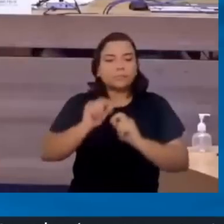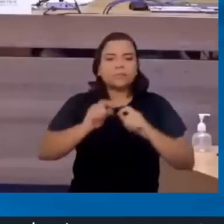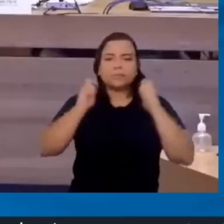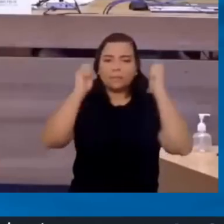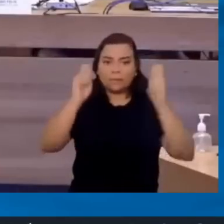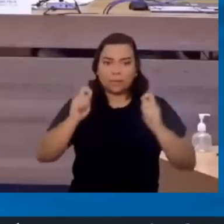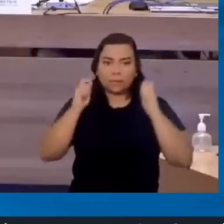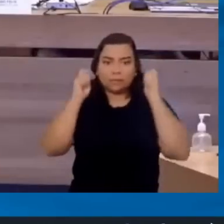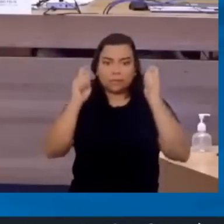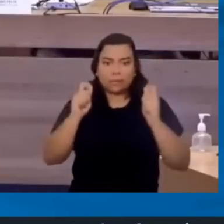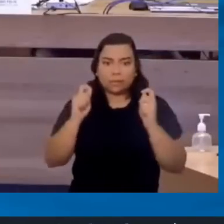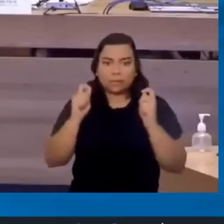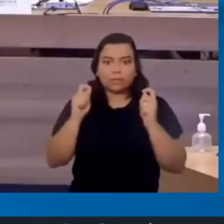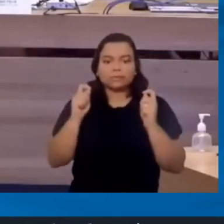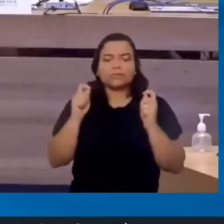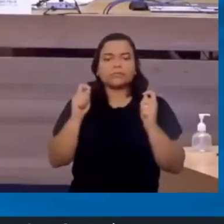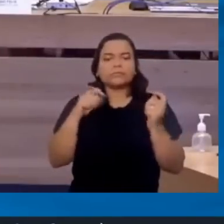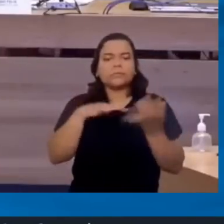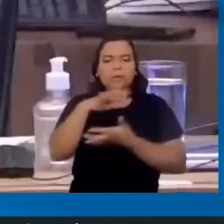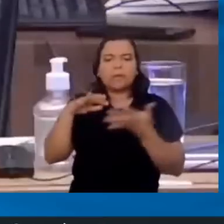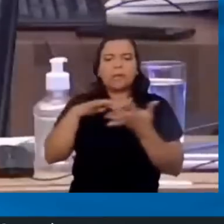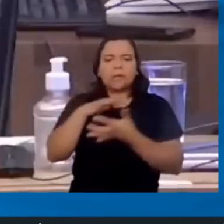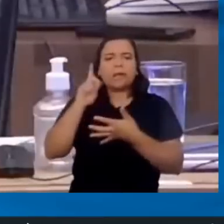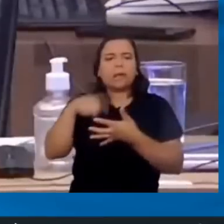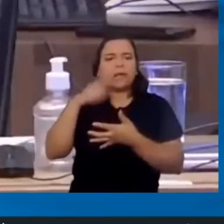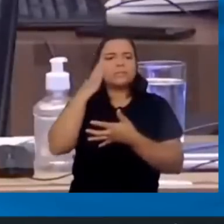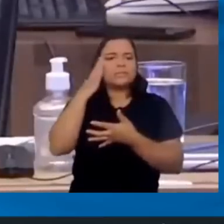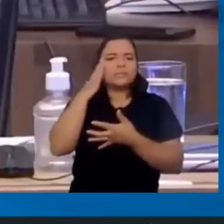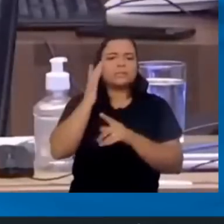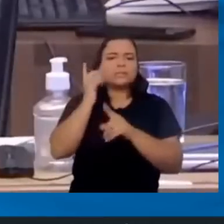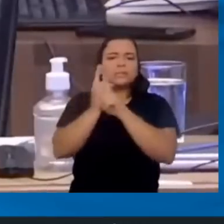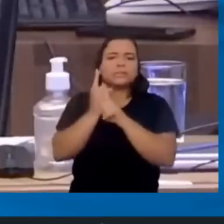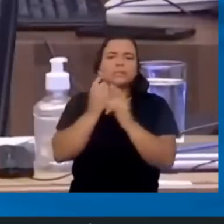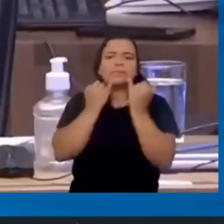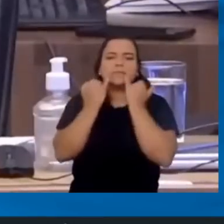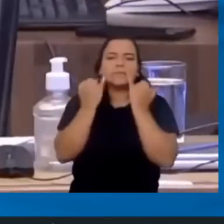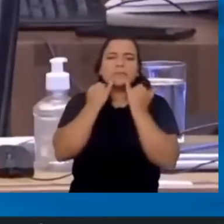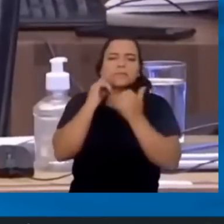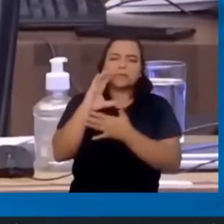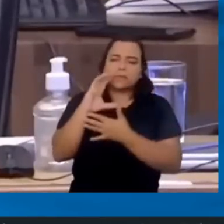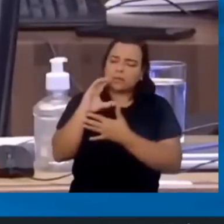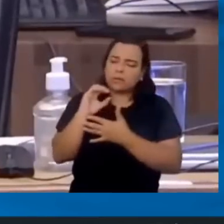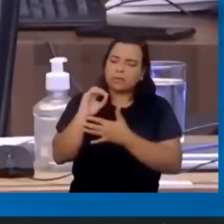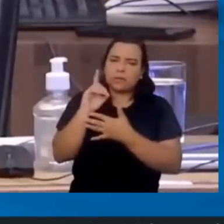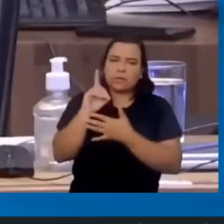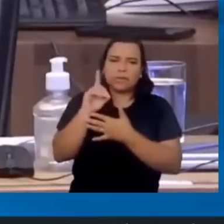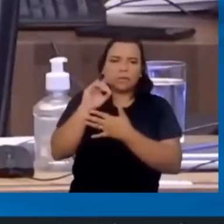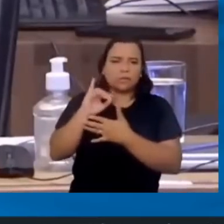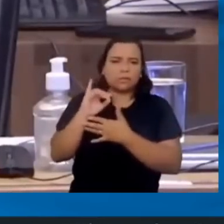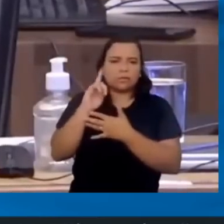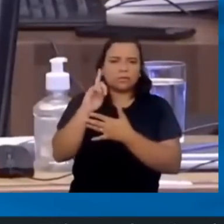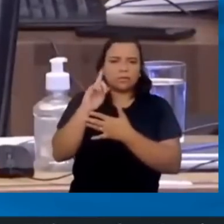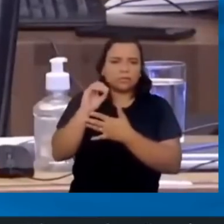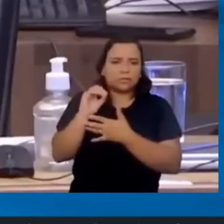para terem informação do código-fonte. O que é o código-fonte?